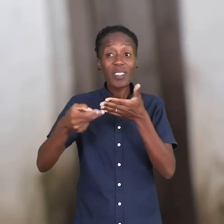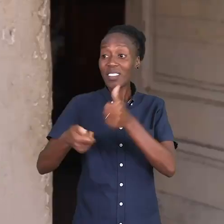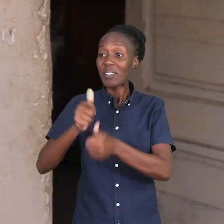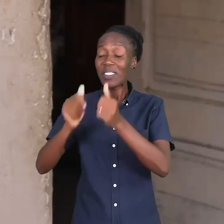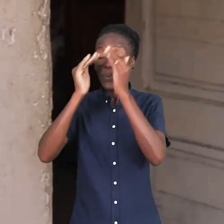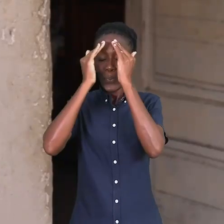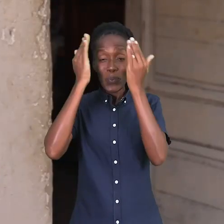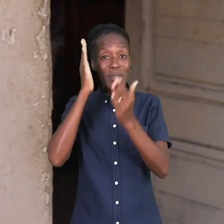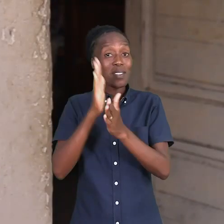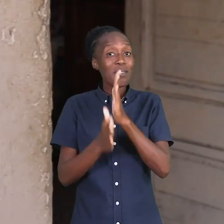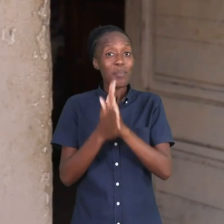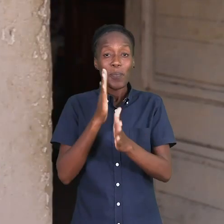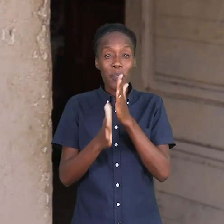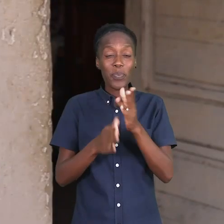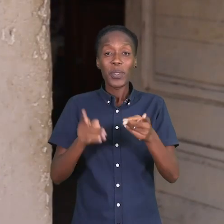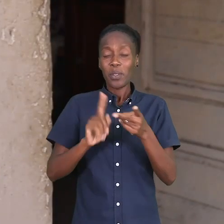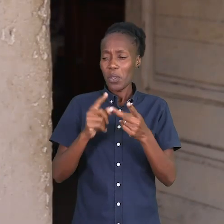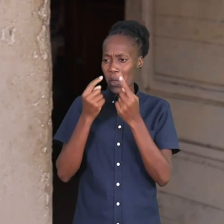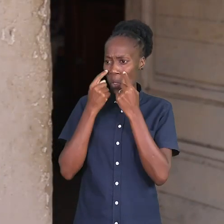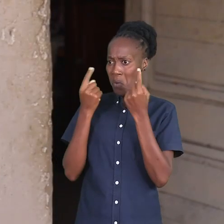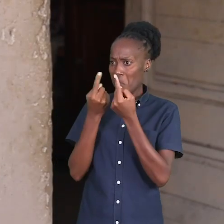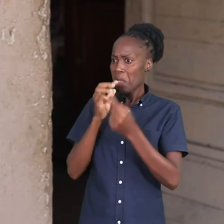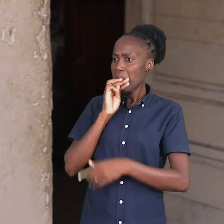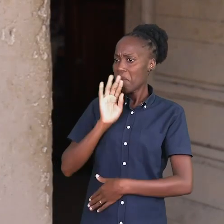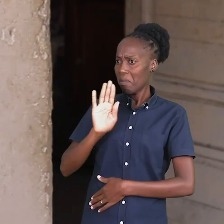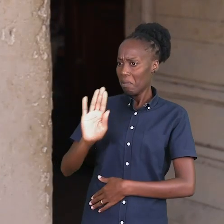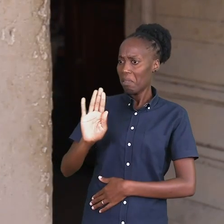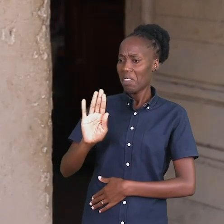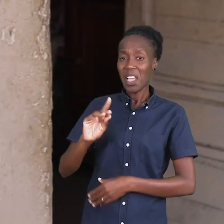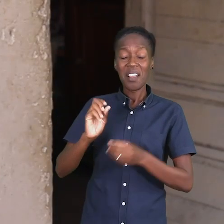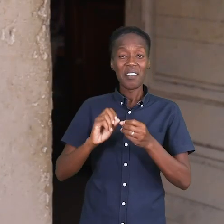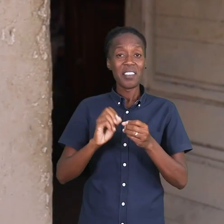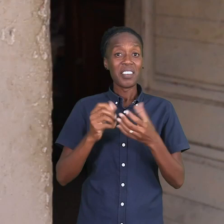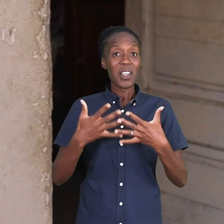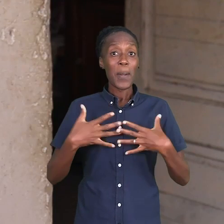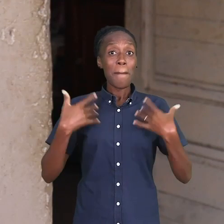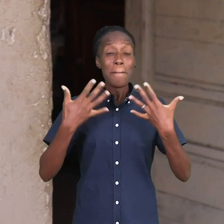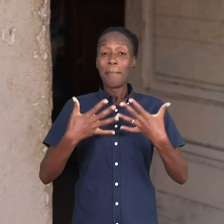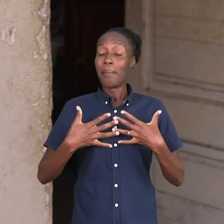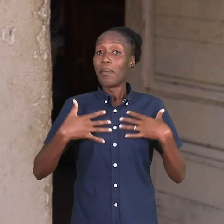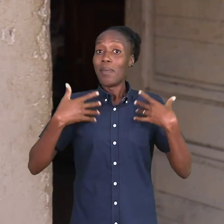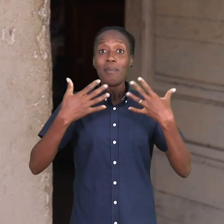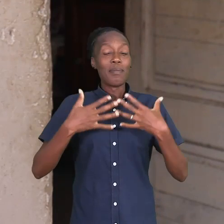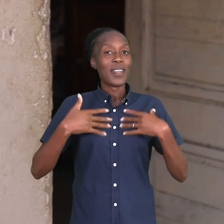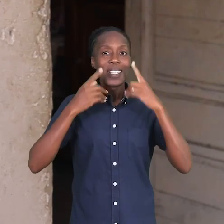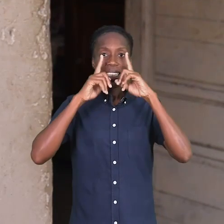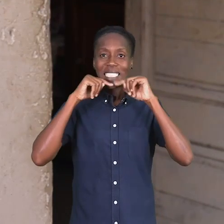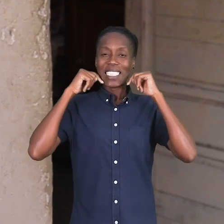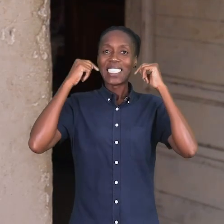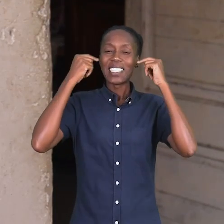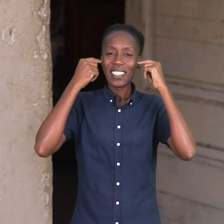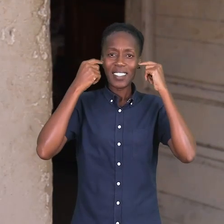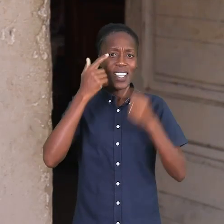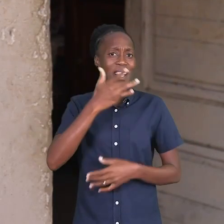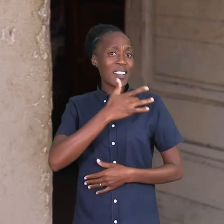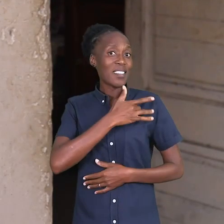nomes. E vi aquelas mamanas, as caras delas, com uma alegria,